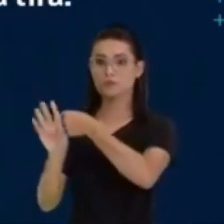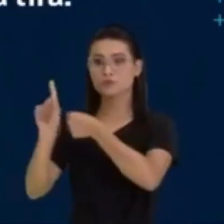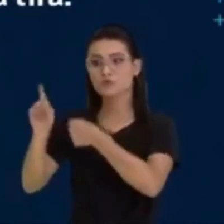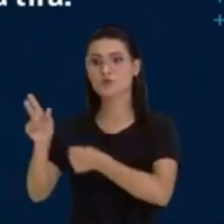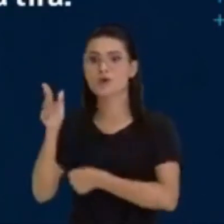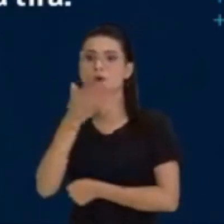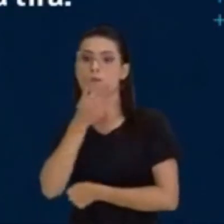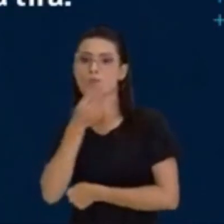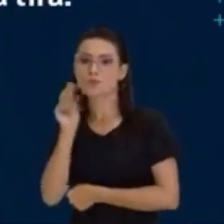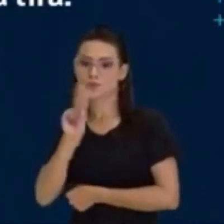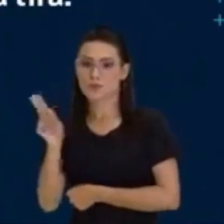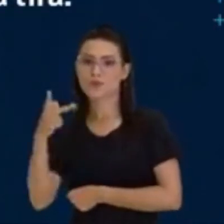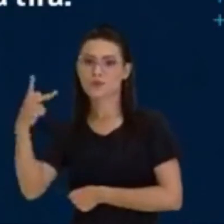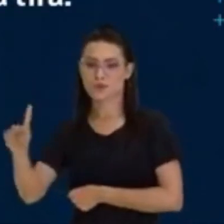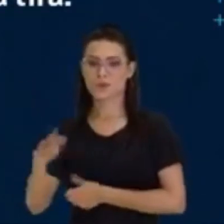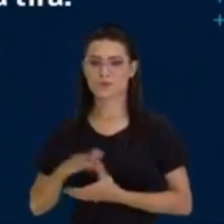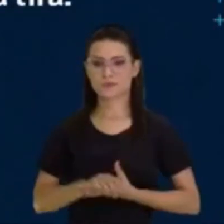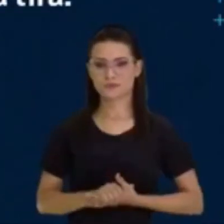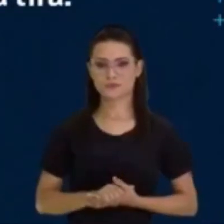dele. Podemos avançar.